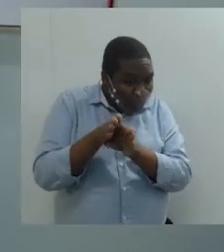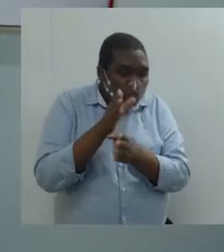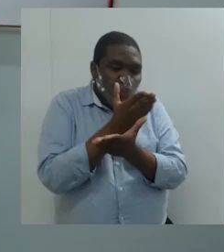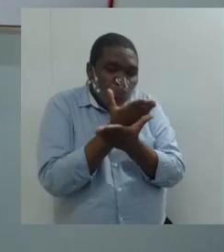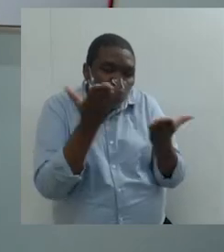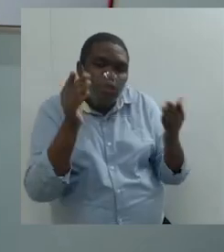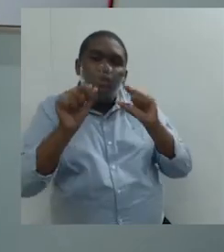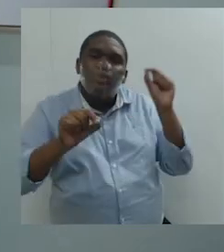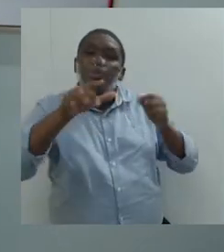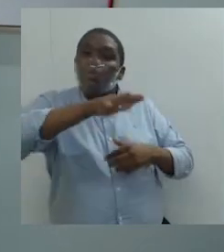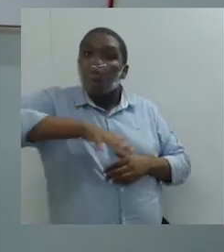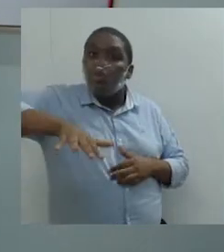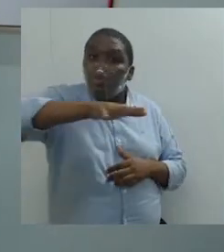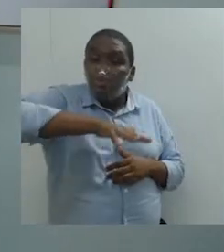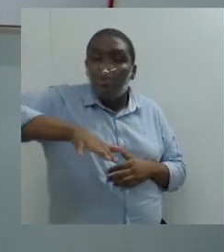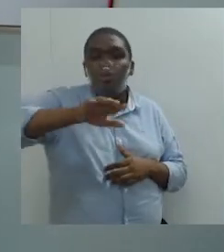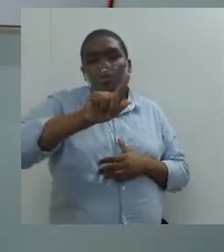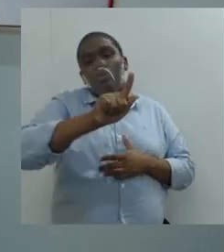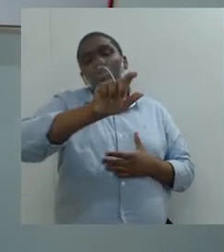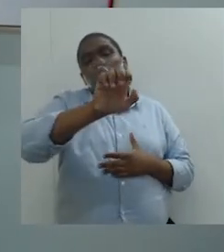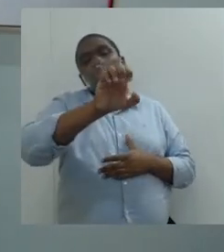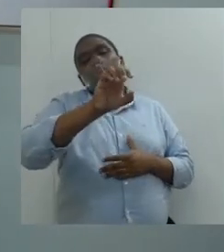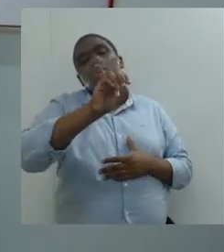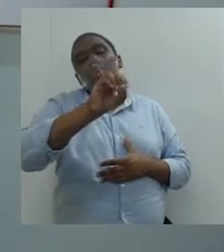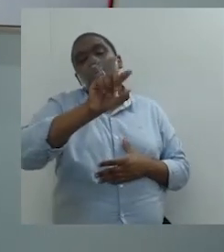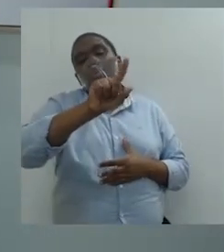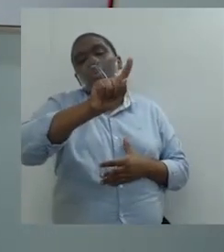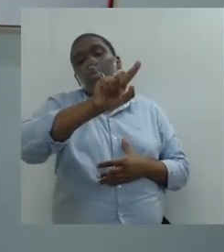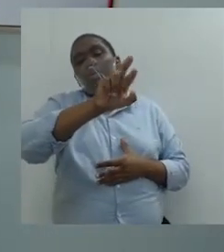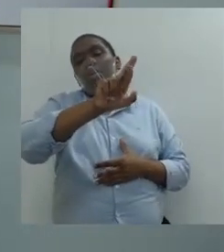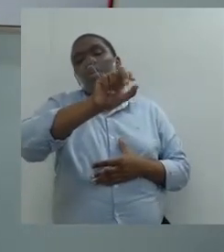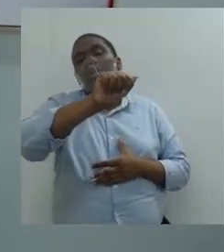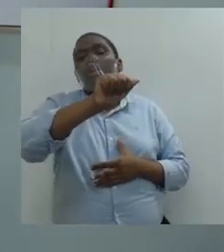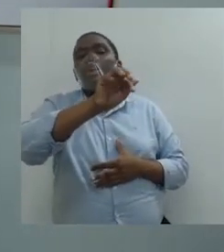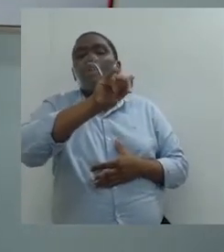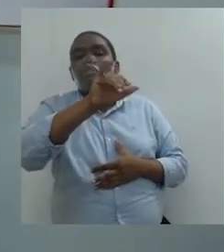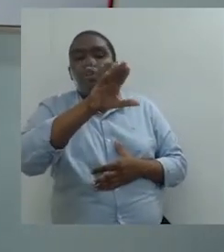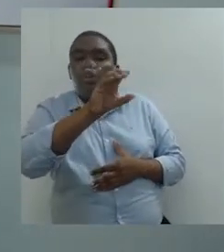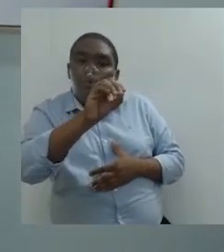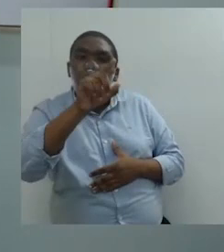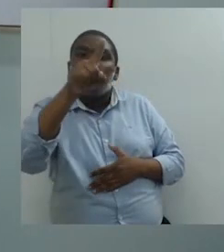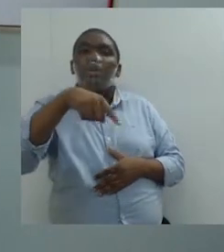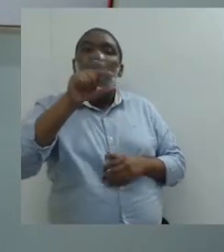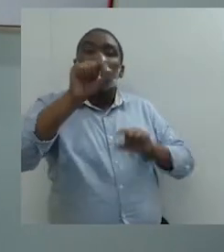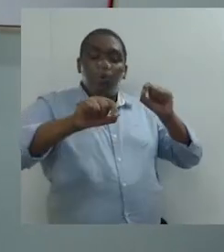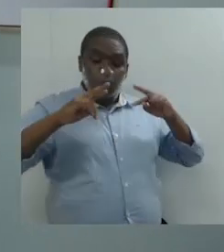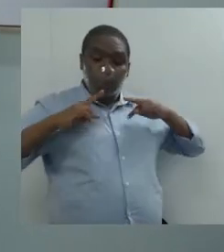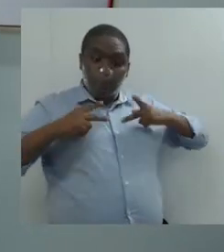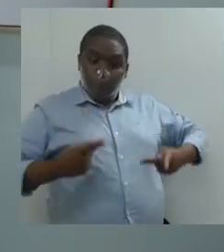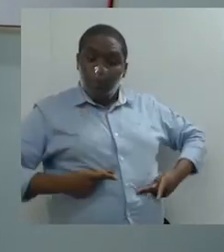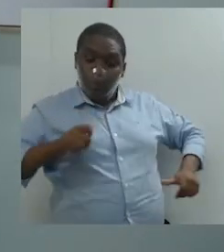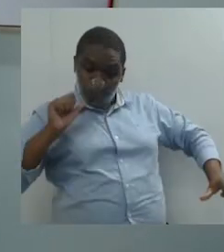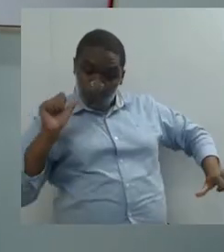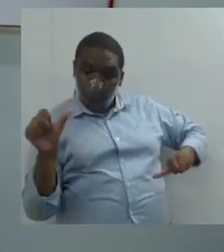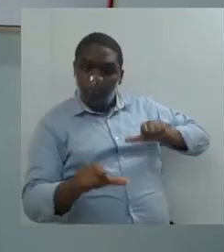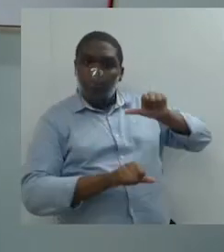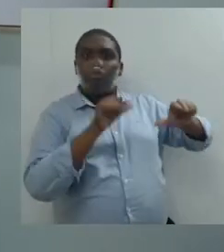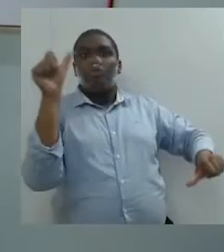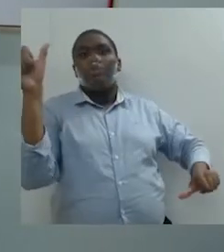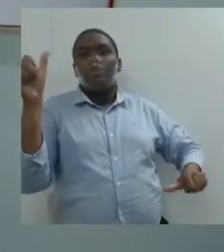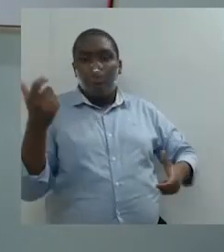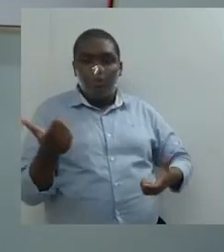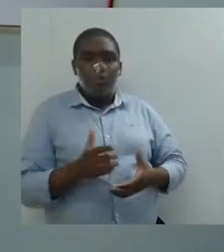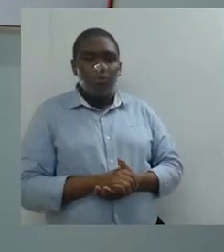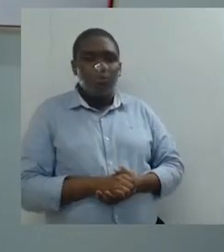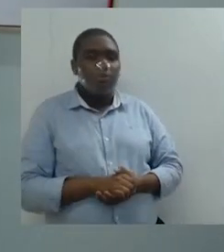o espaço geográfico. Lembram? Aquele espaço transformado pela ação humana. Eu vou